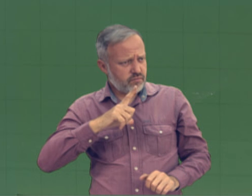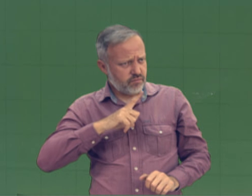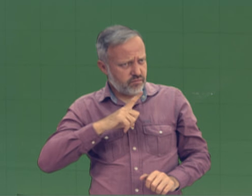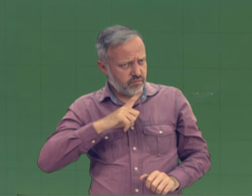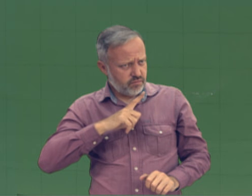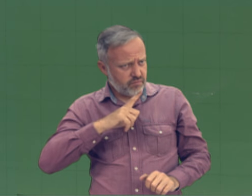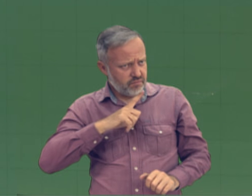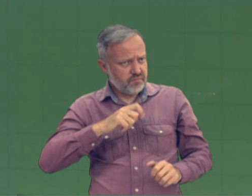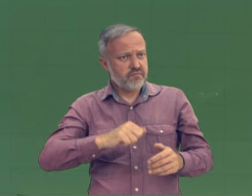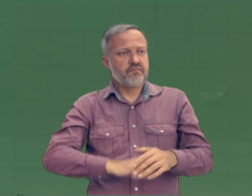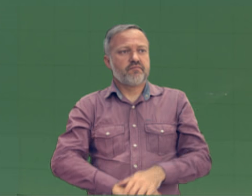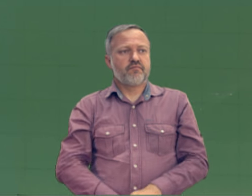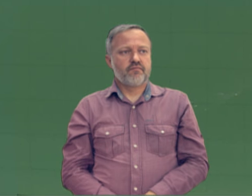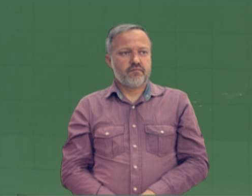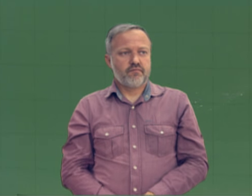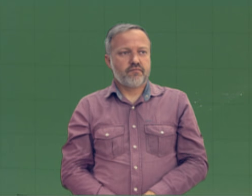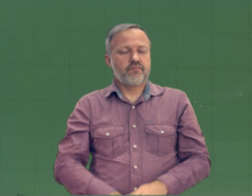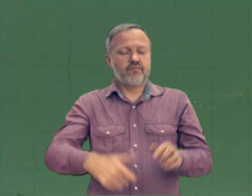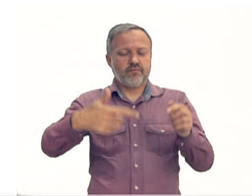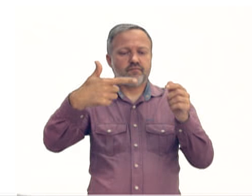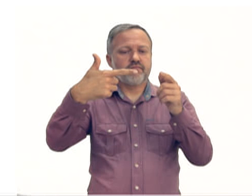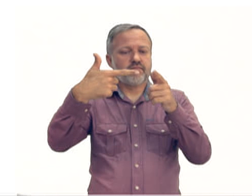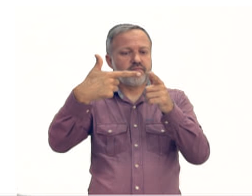enredo tem que ter essa primeira partezinha.